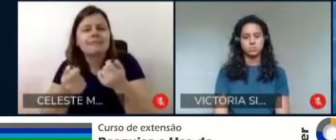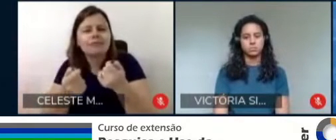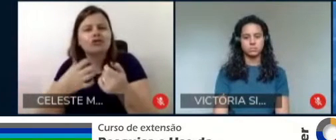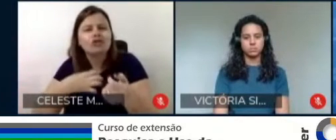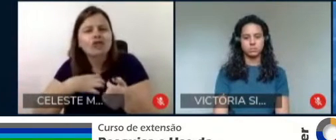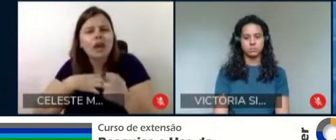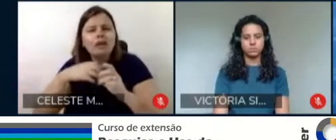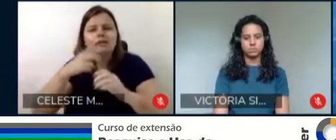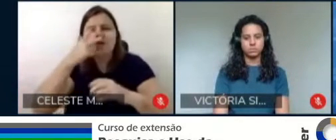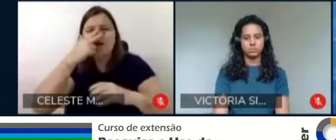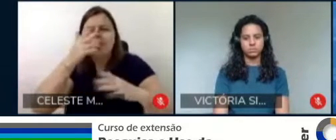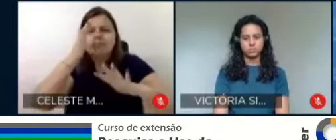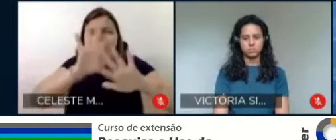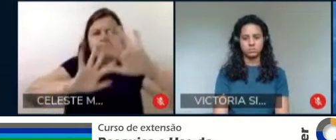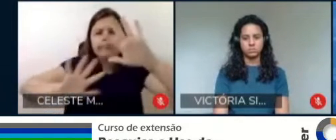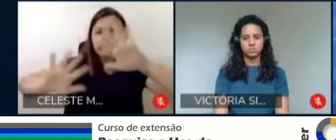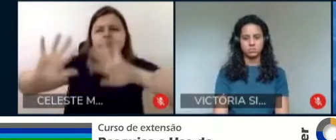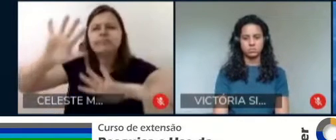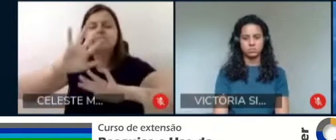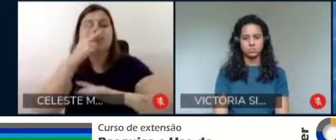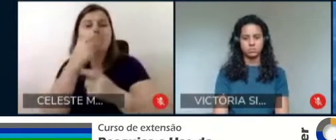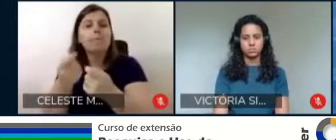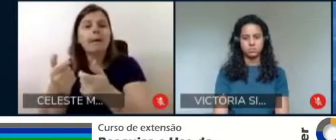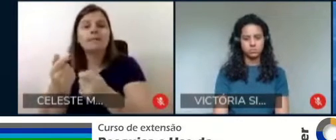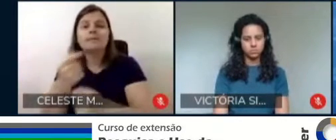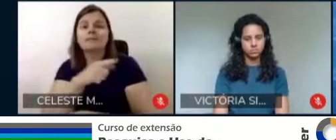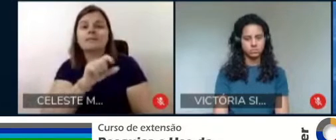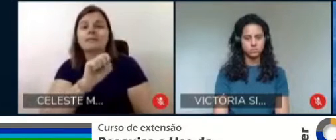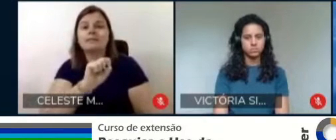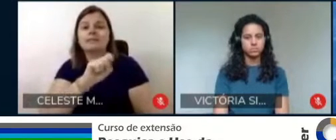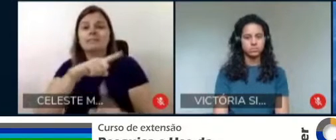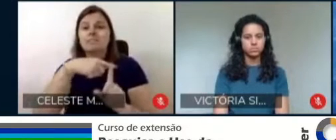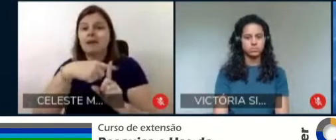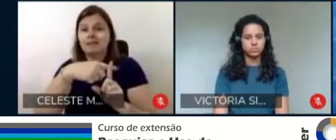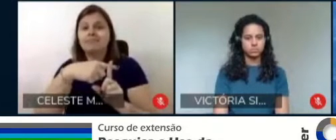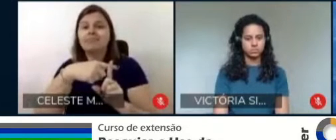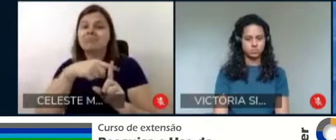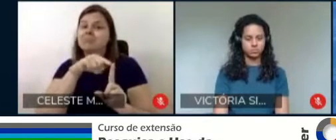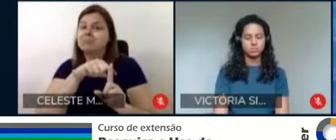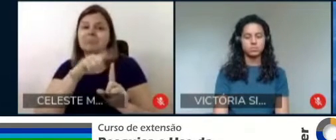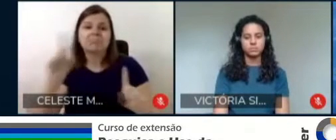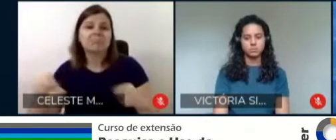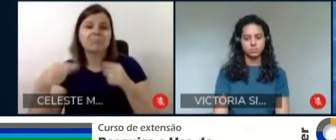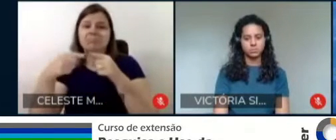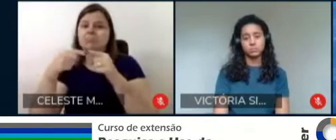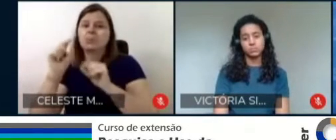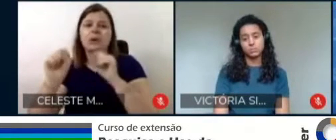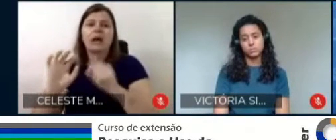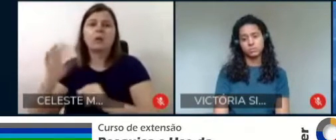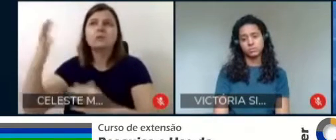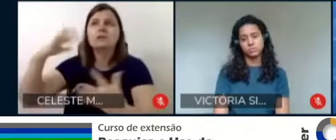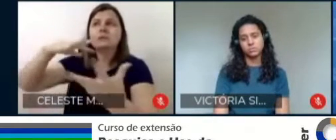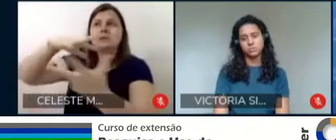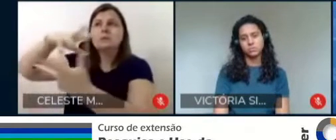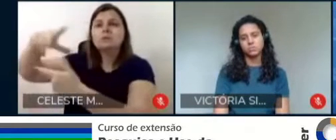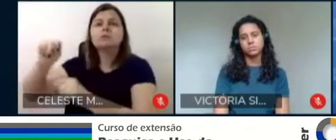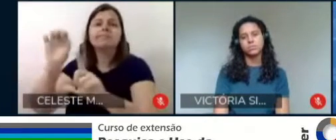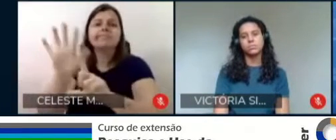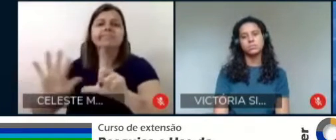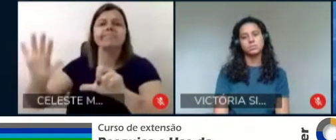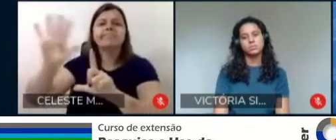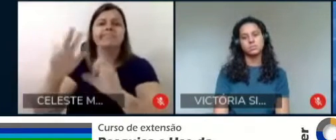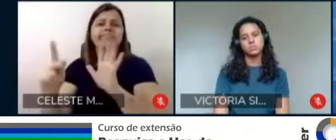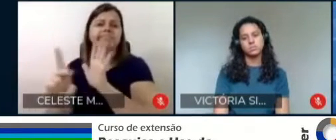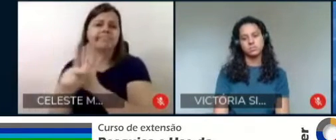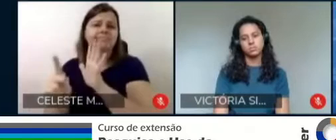que a interface é parecida com o do Sabe Mais, que está de acordo com as tendências mundiais de interfaces, né? Assim, todas